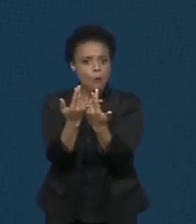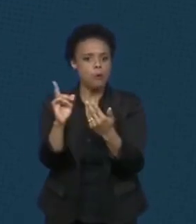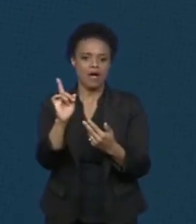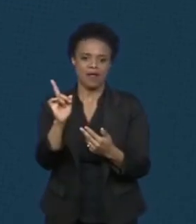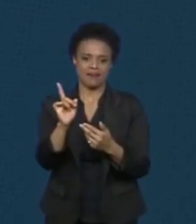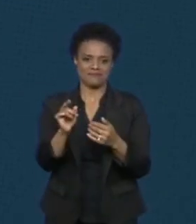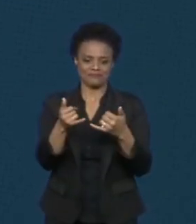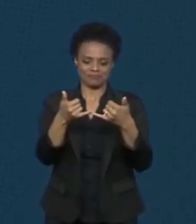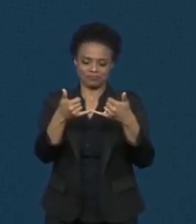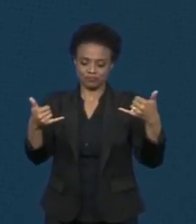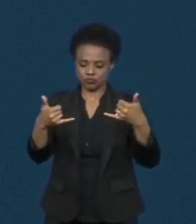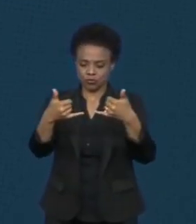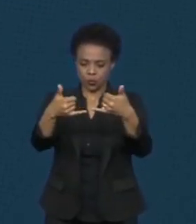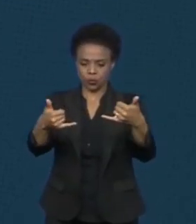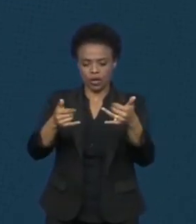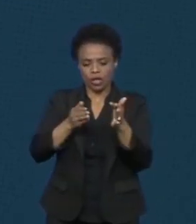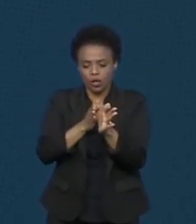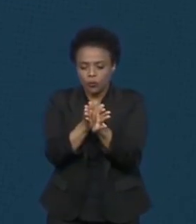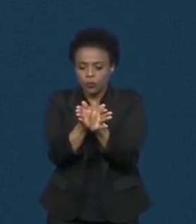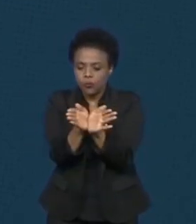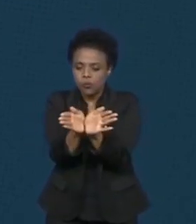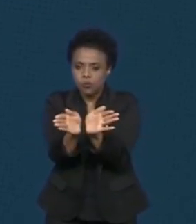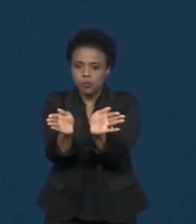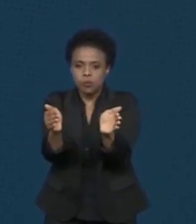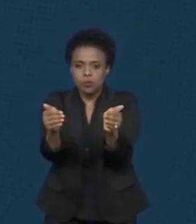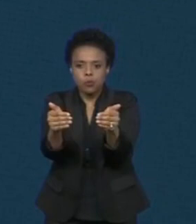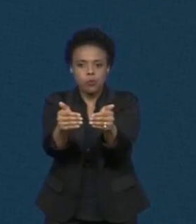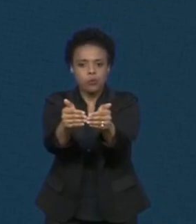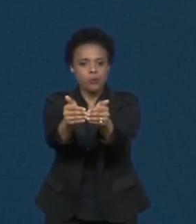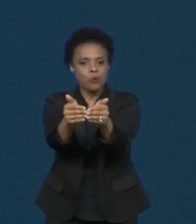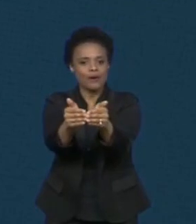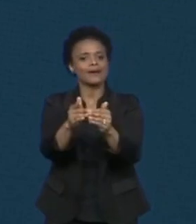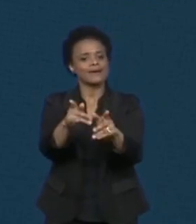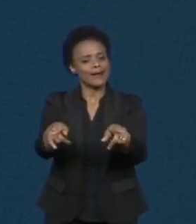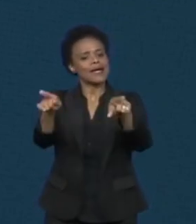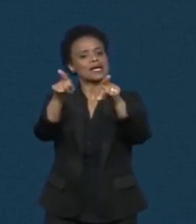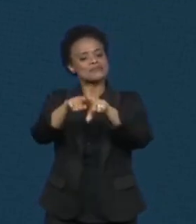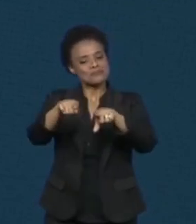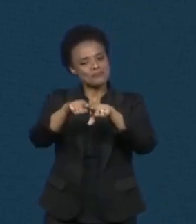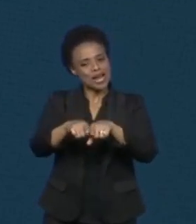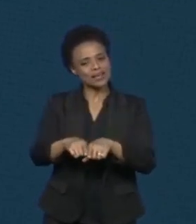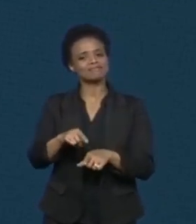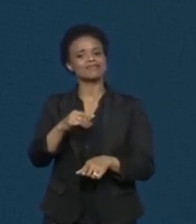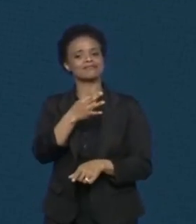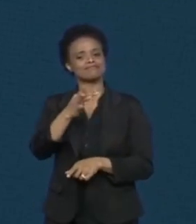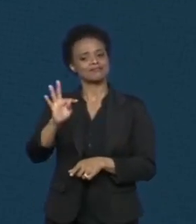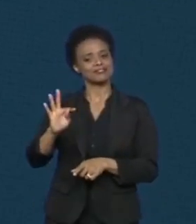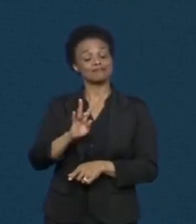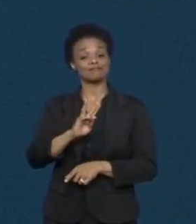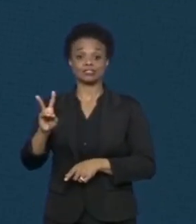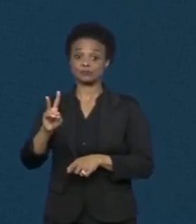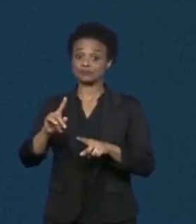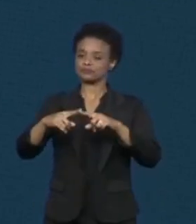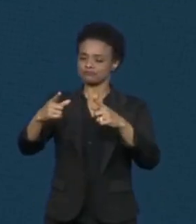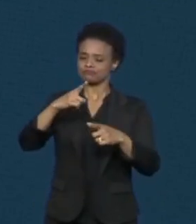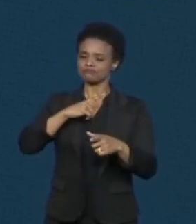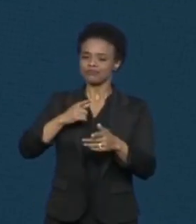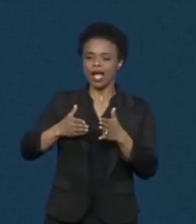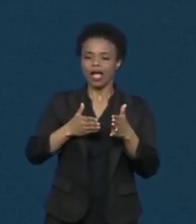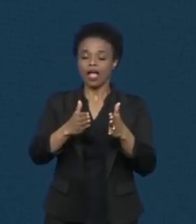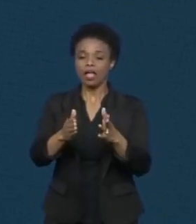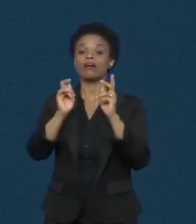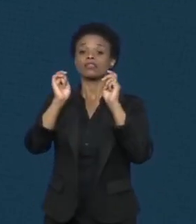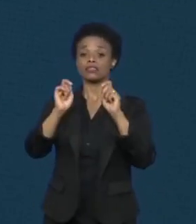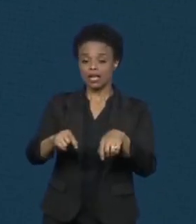no cabo, de onde sai cada um deles. Eles estão submetidos a uma mesma tensão V. Mas há mais caminhos possíveis para a